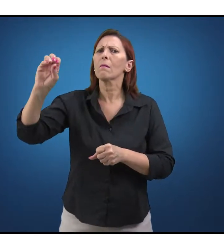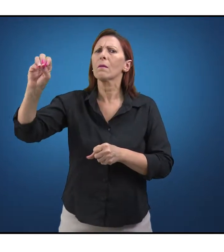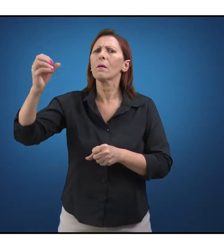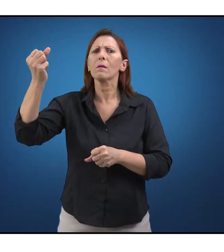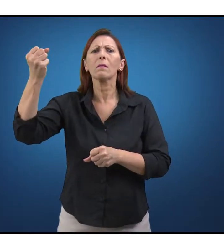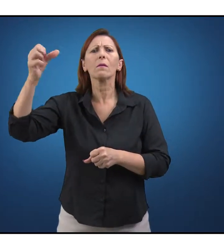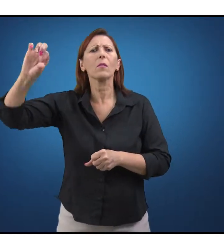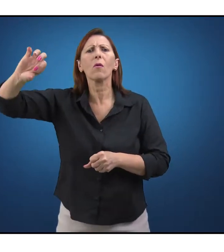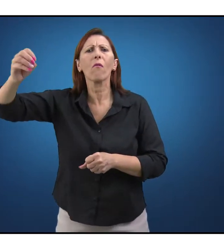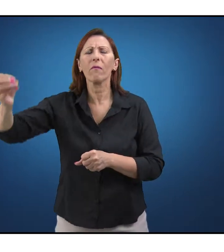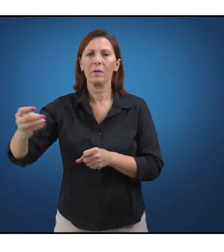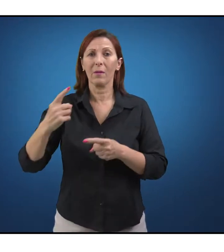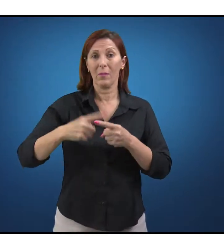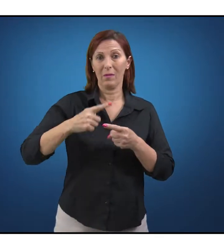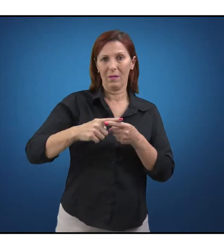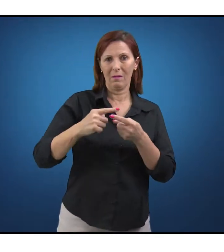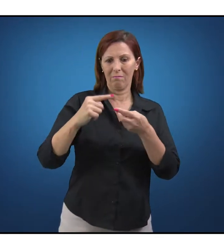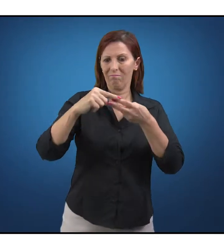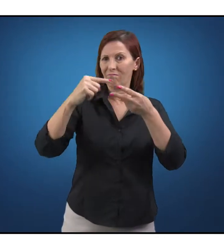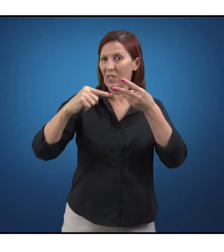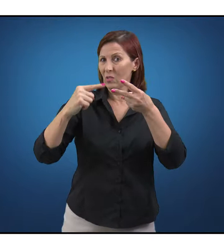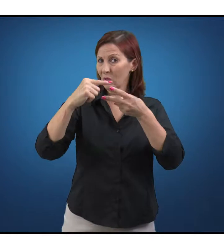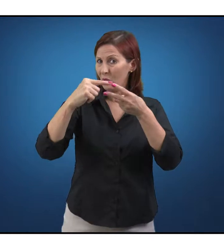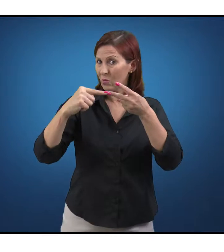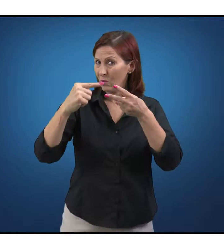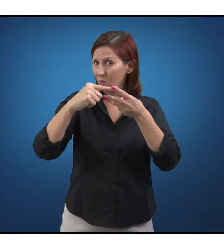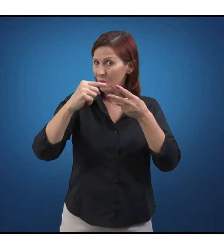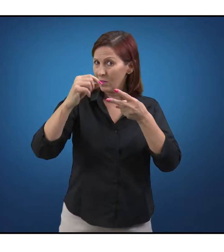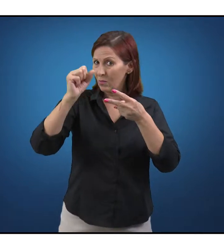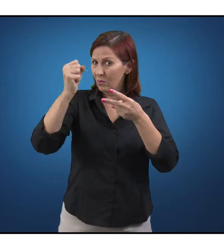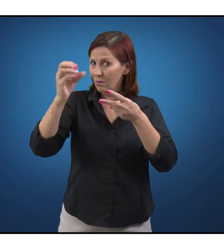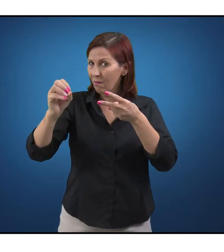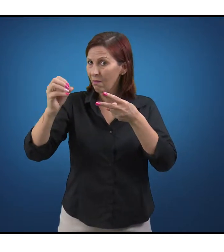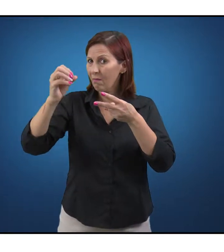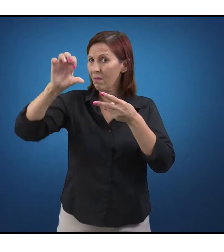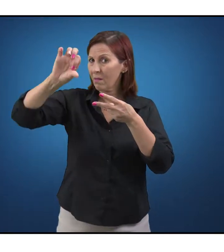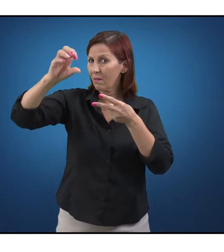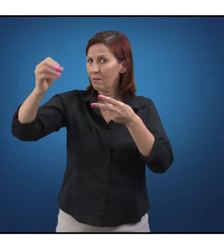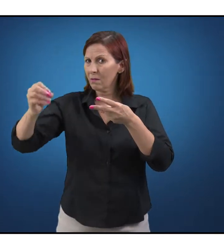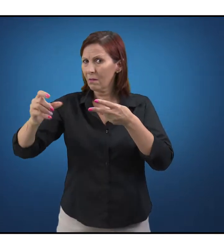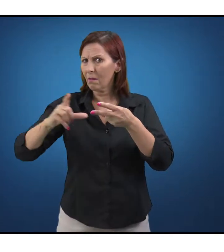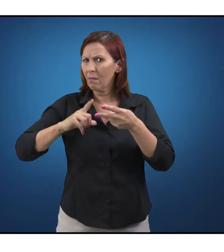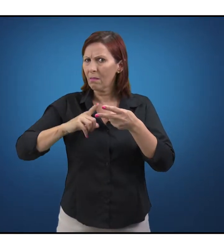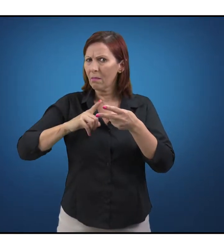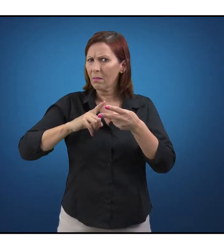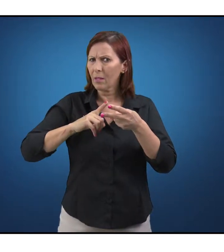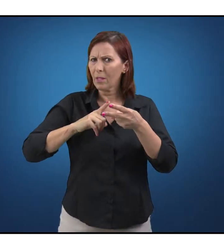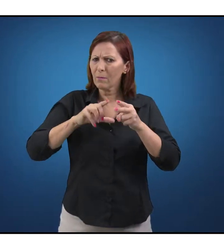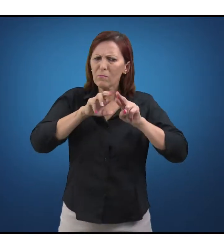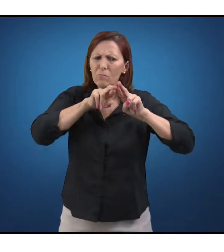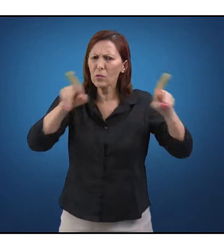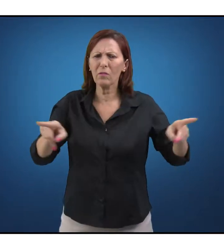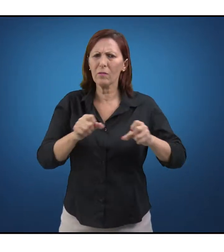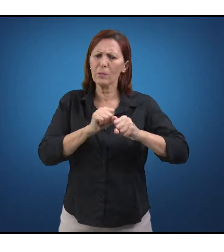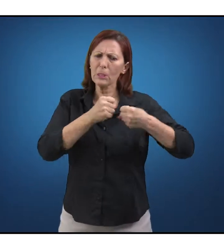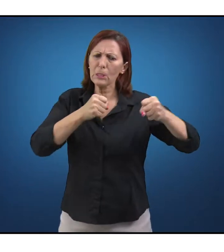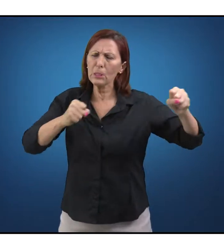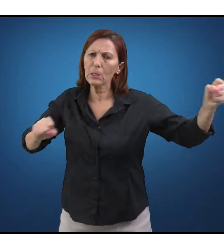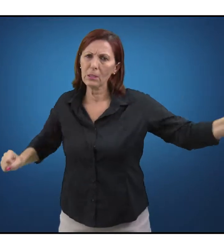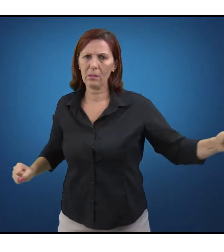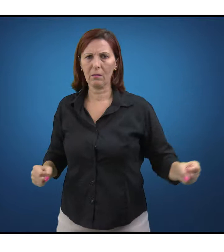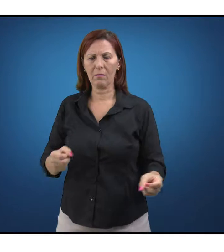90? Porque são nessas duas décadas que o Paraná tem um antagonismo gigante. Mas vamos à